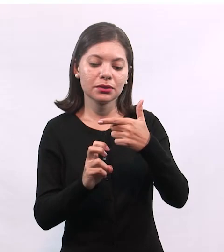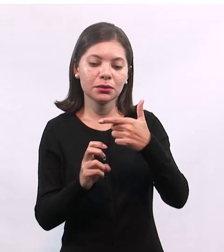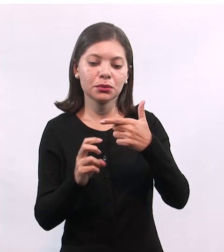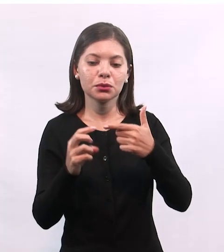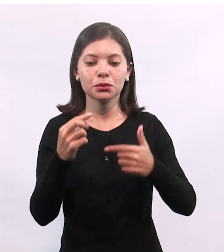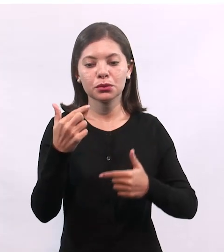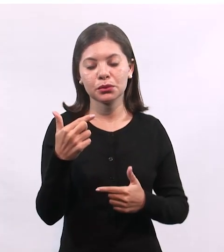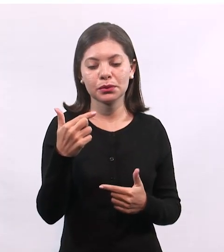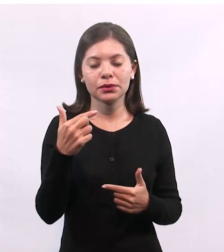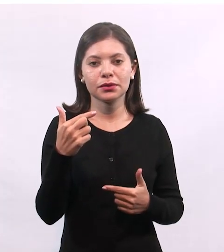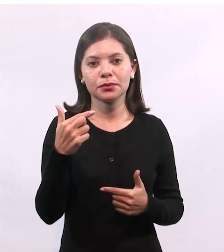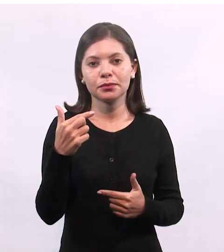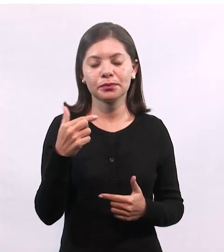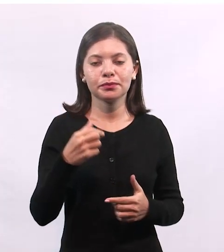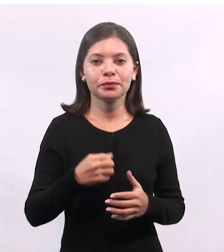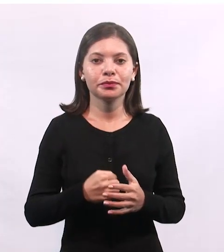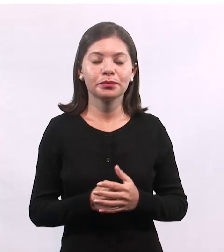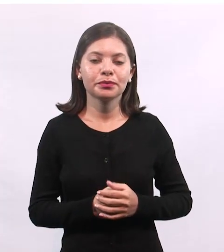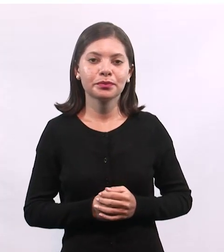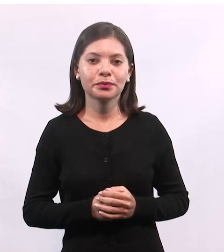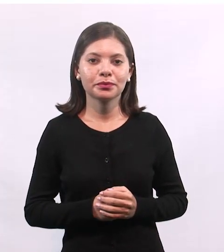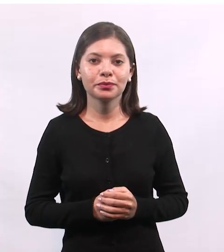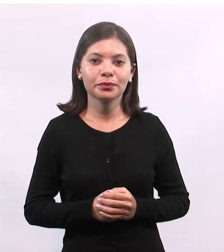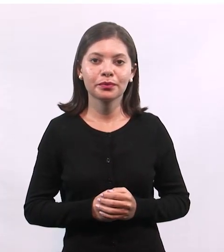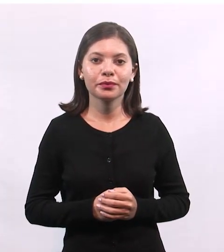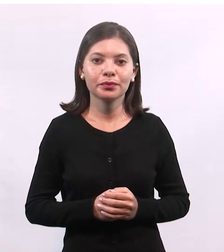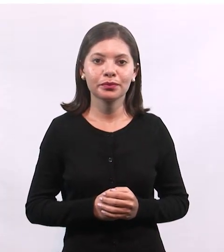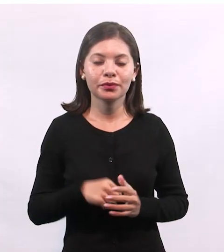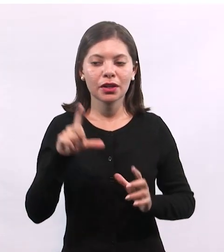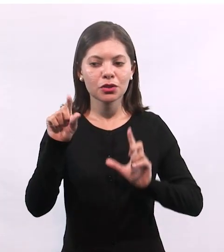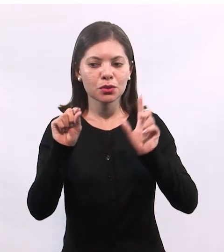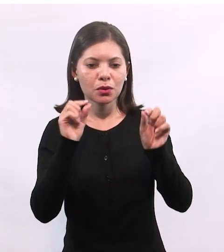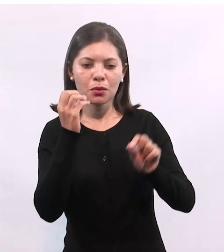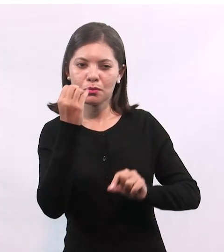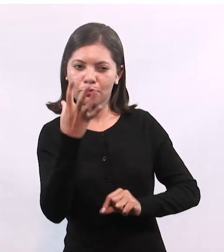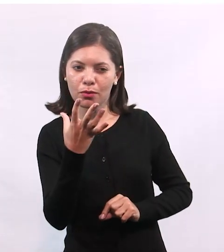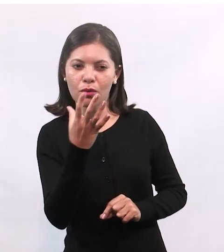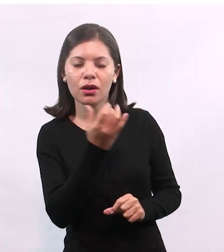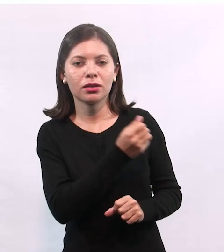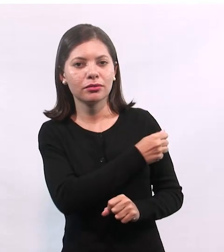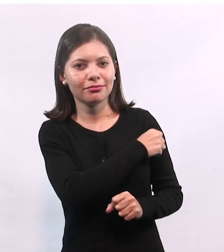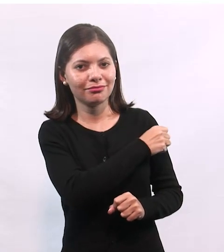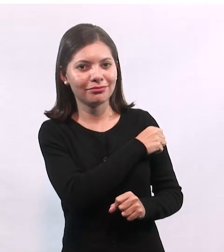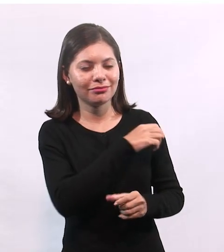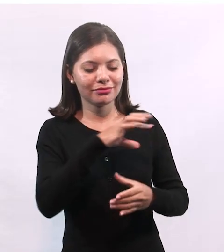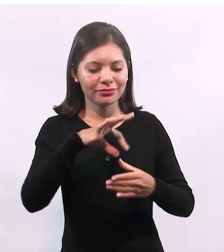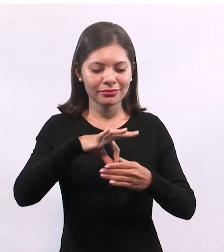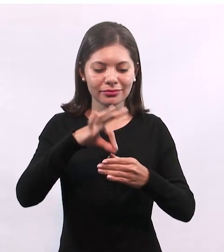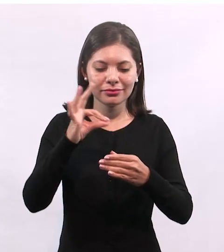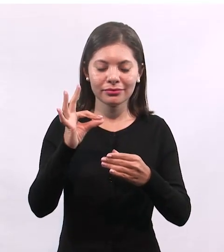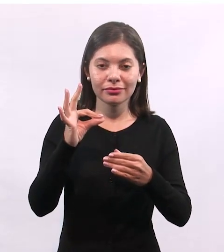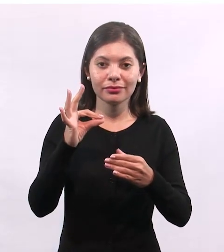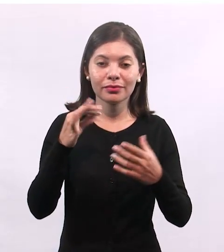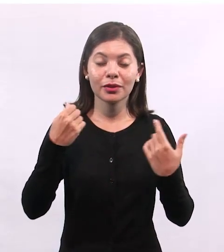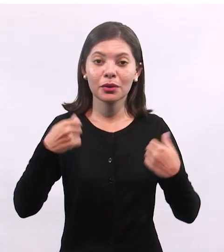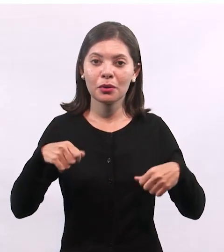tem dois quintos de chance de escolher um bom aluno na hora que eu faço um sorteio